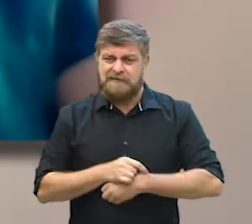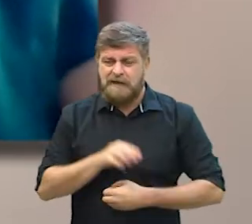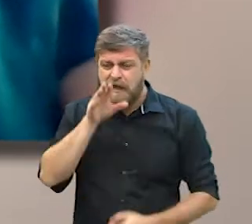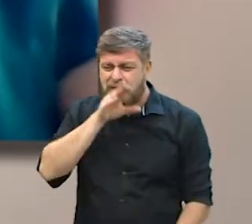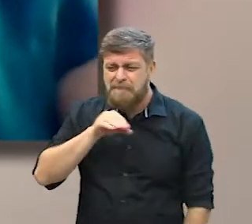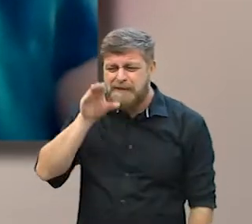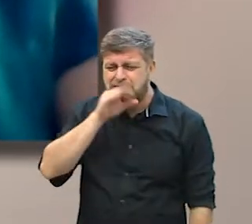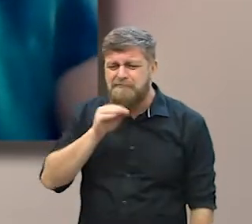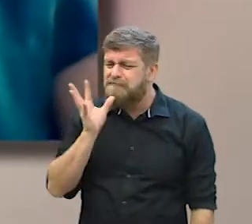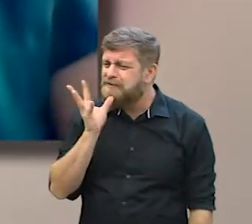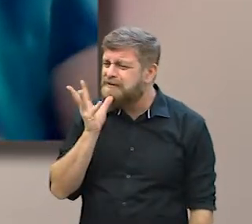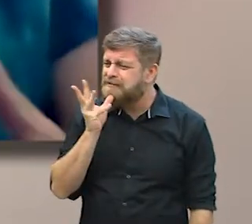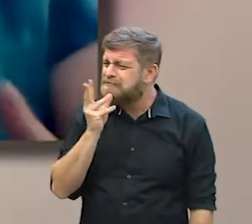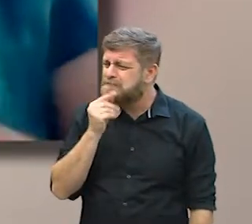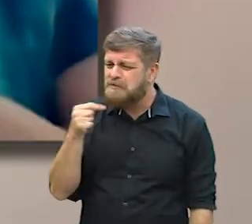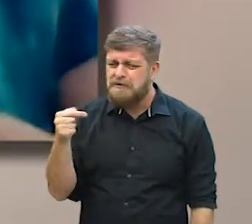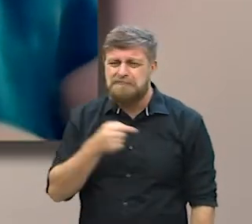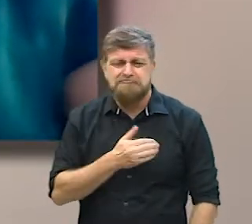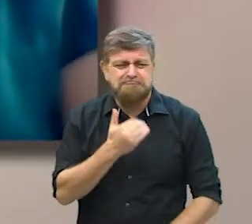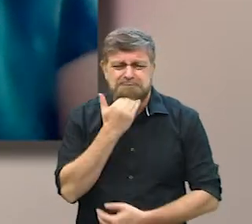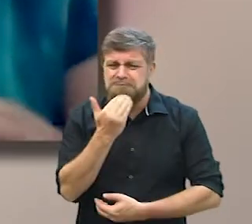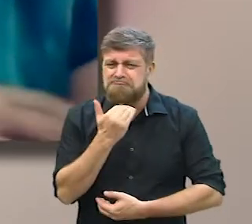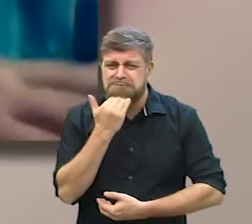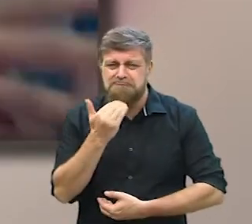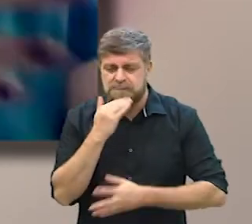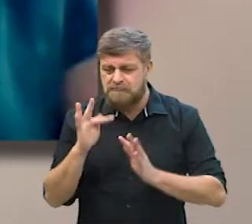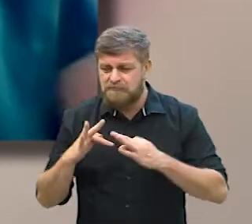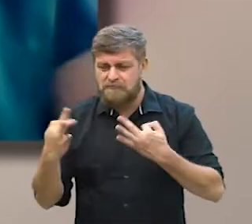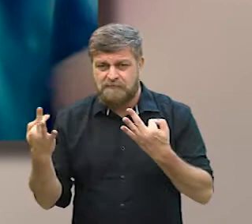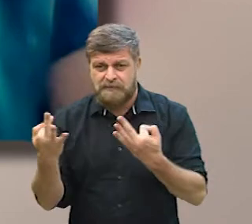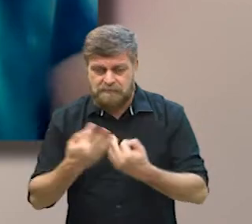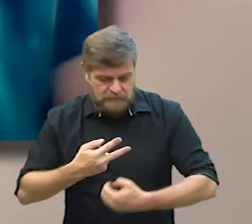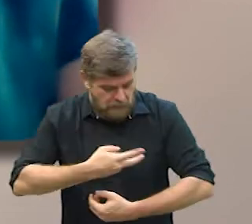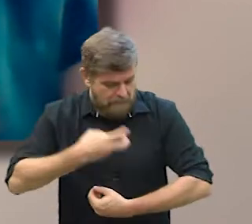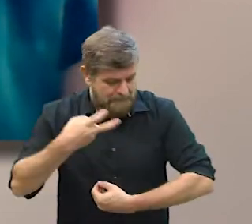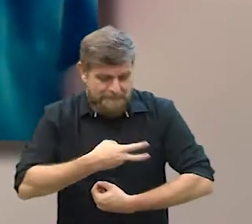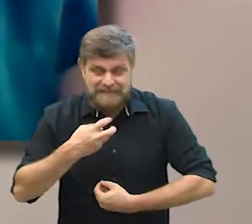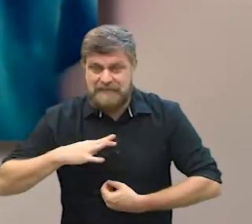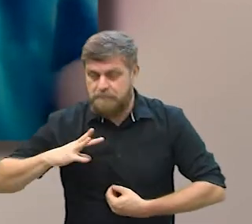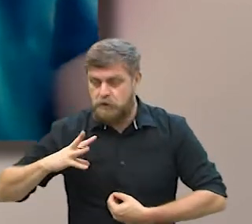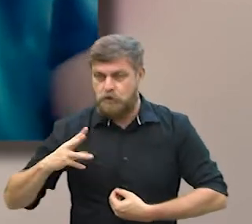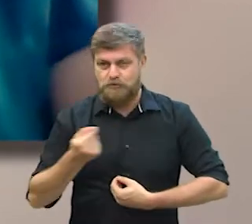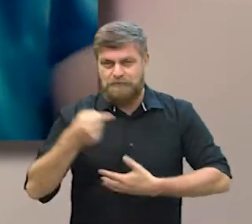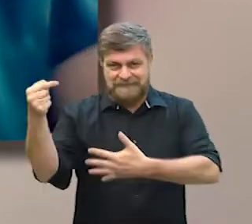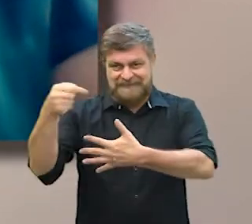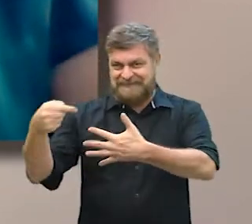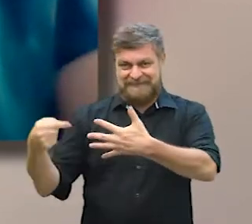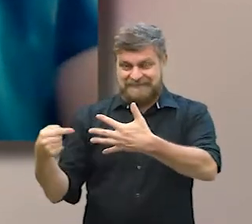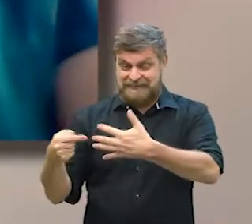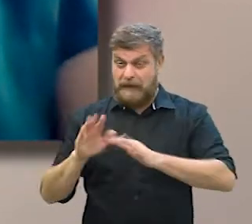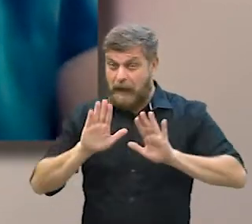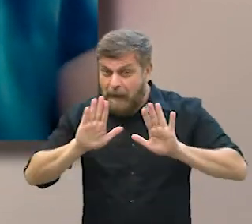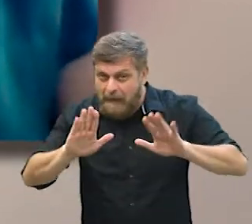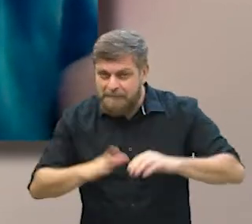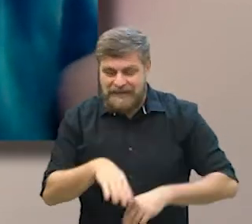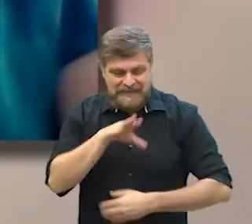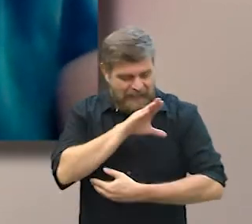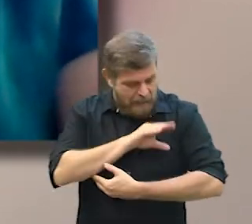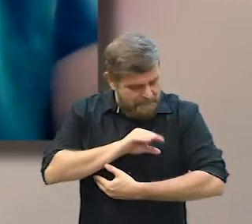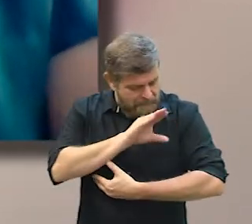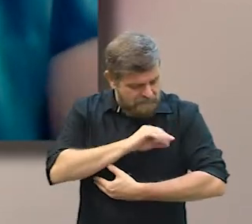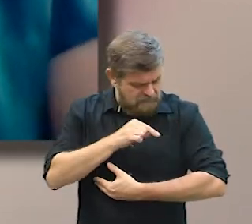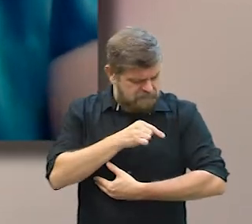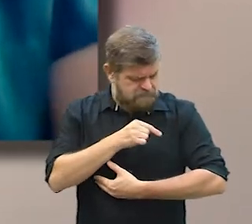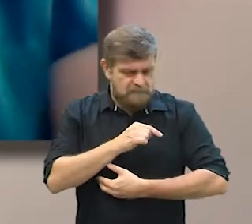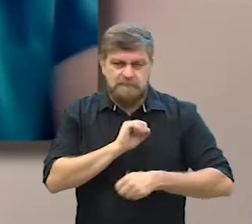do atraso na fala, que ele vem porque a família acaba não percebendo todo, vamos dizer, o restante, mas